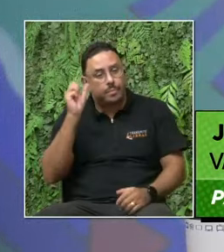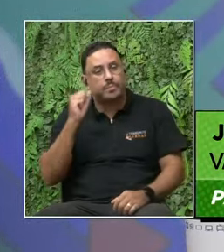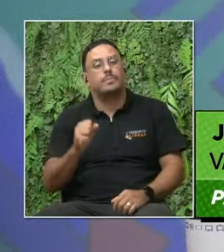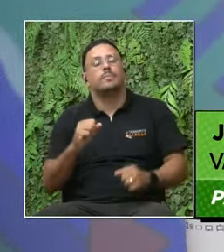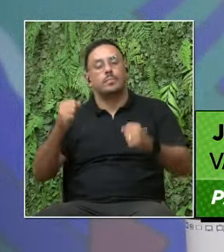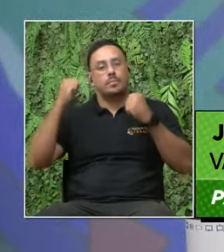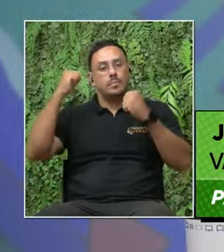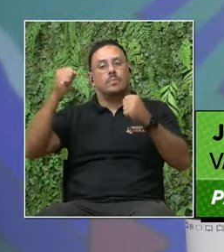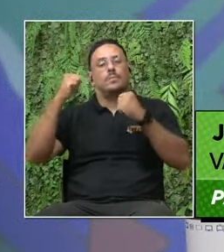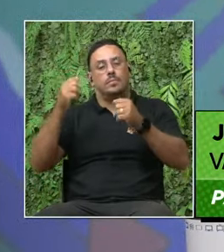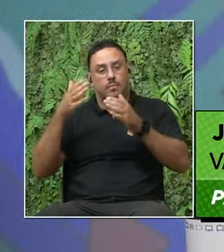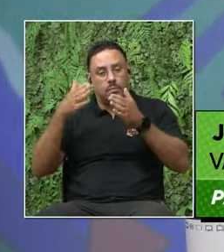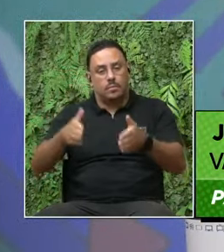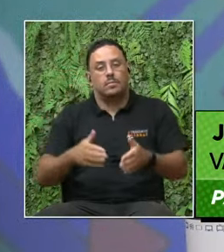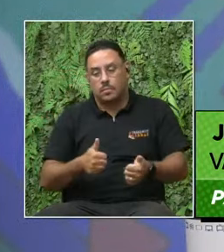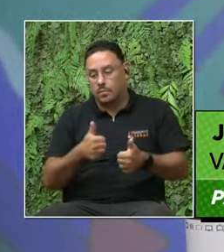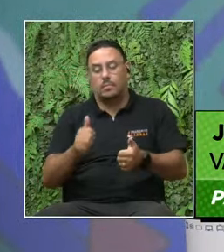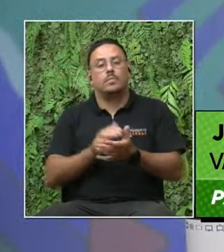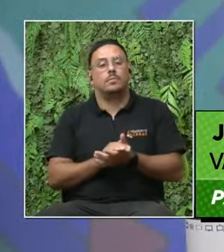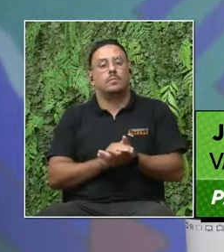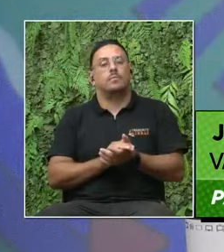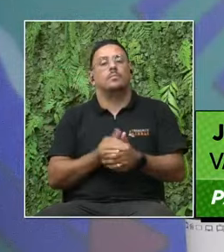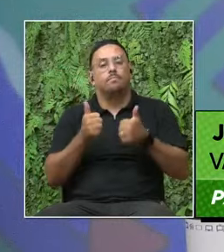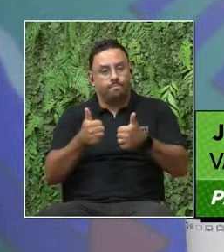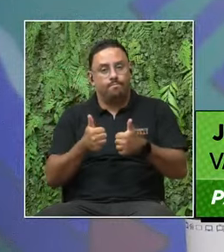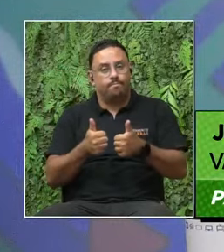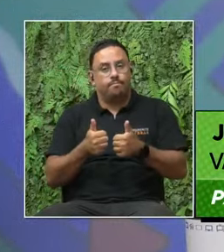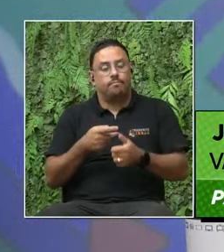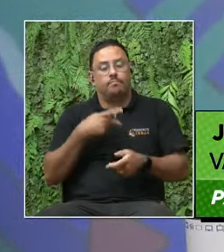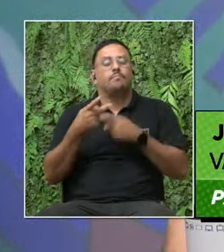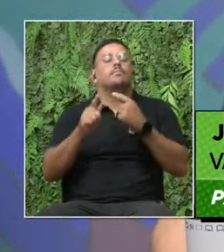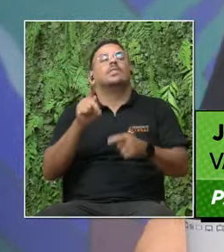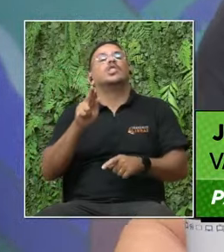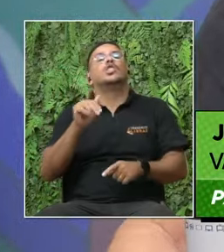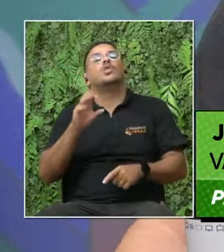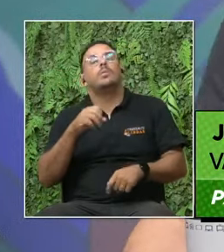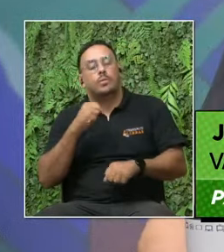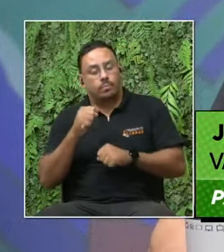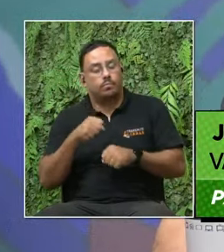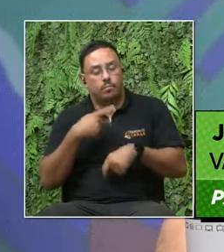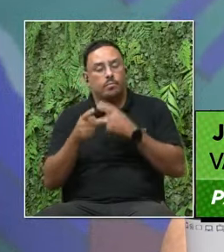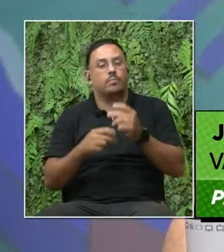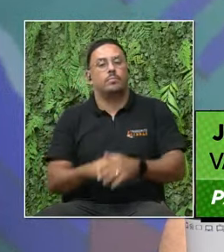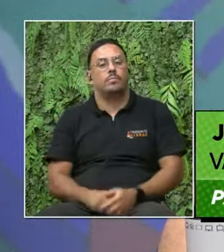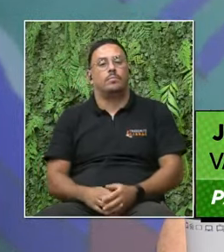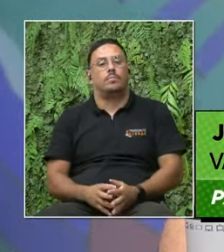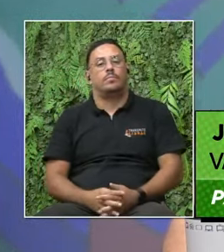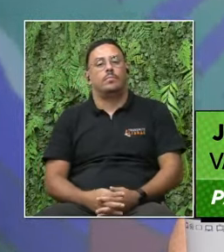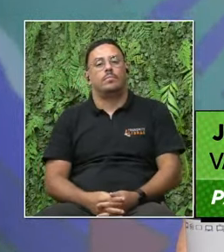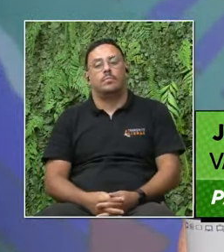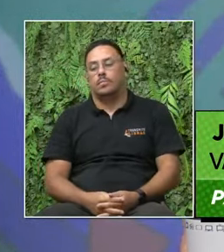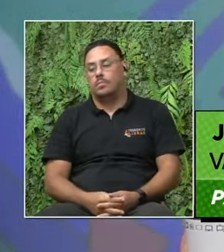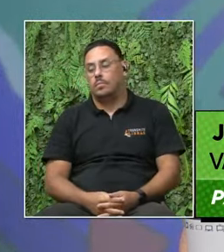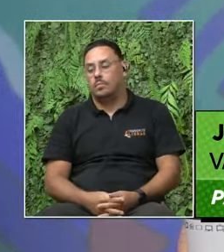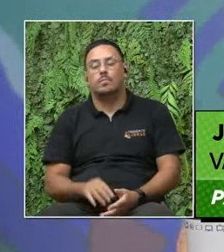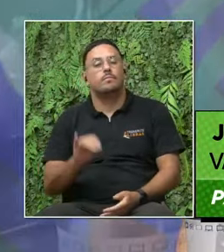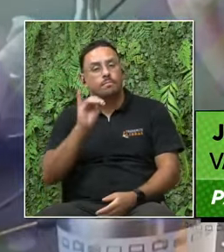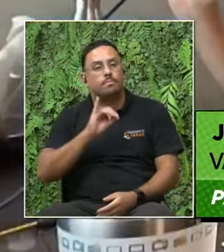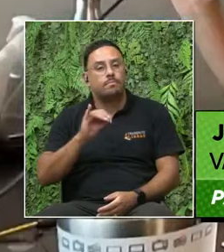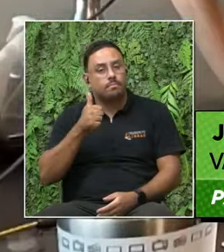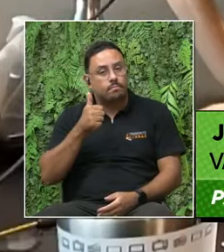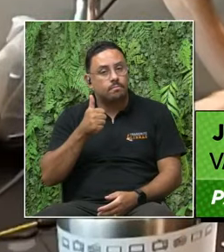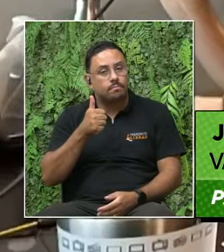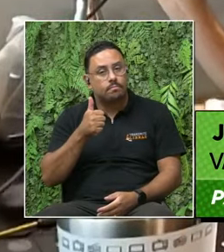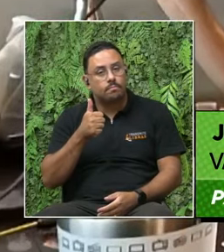a torci chegando vamos nessa a sequência é essa beleza Fala Gilbert Ô Bob ouvindo bem aí